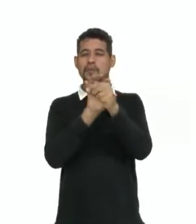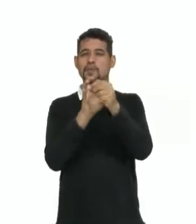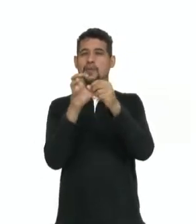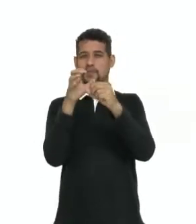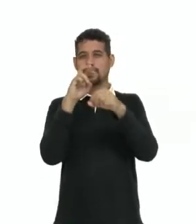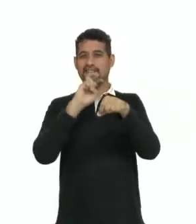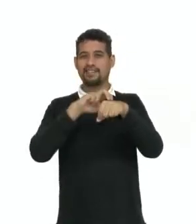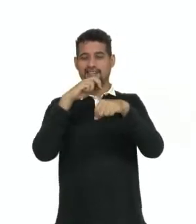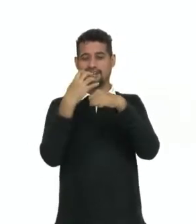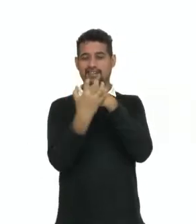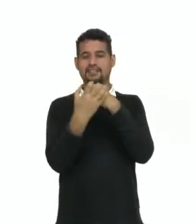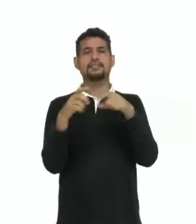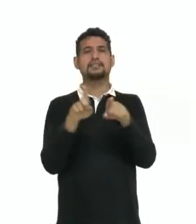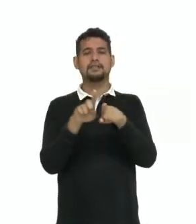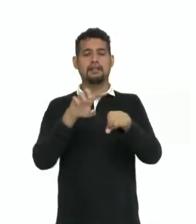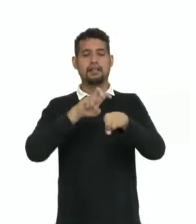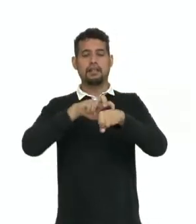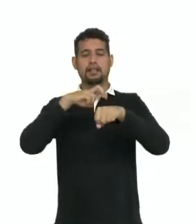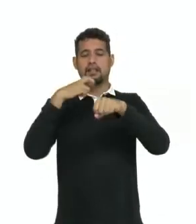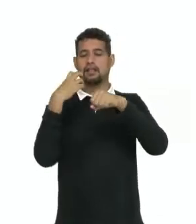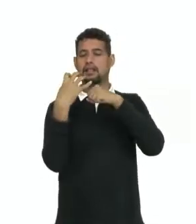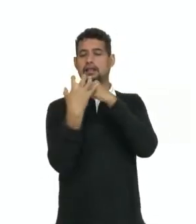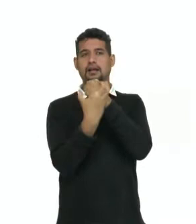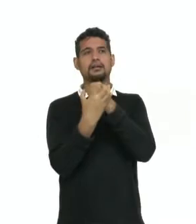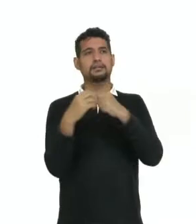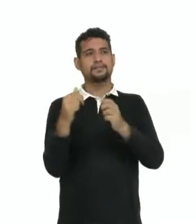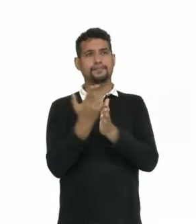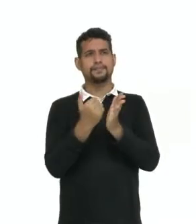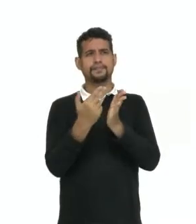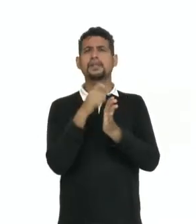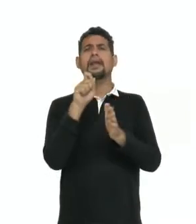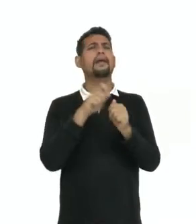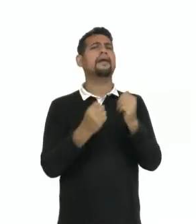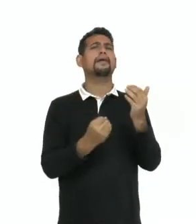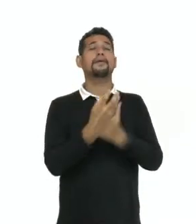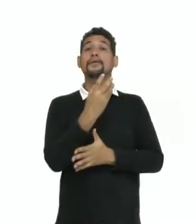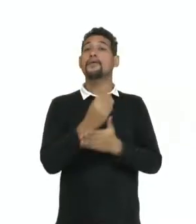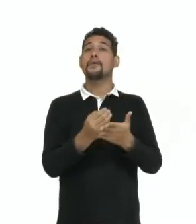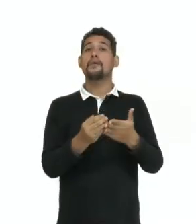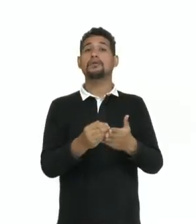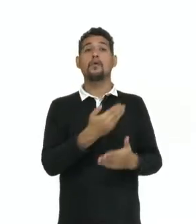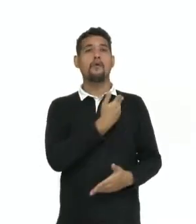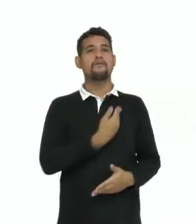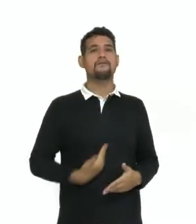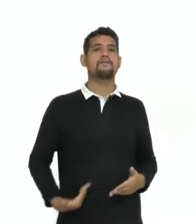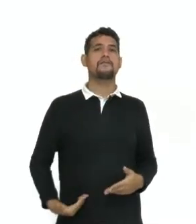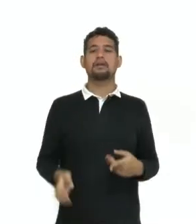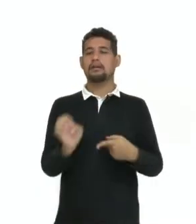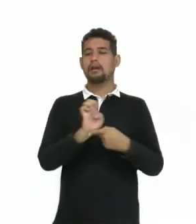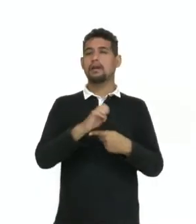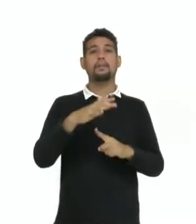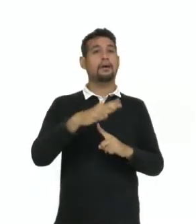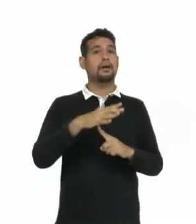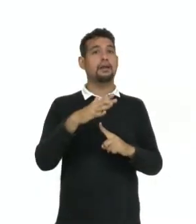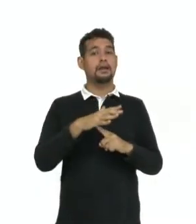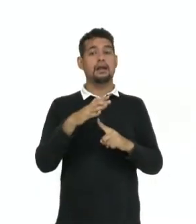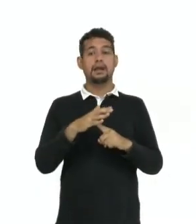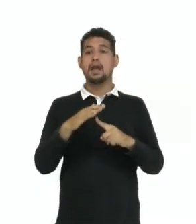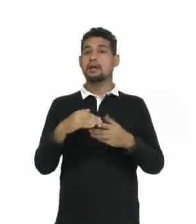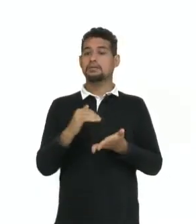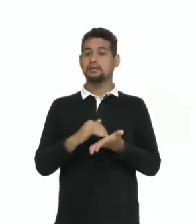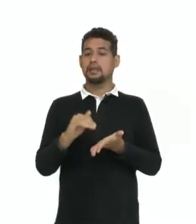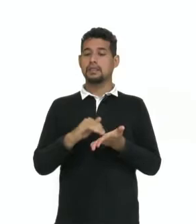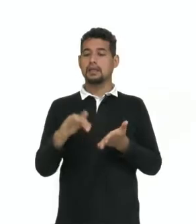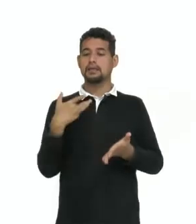E embaixo, quem que é o patrocinador dessa campanha publicitária? O governo do estado do Paraná, em especial a Secretaria de Saúde.